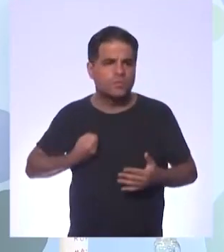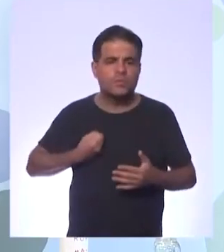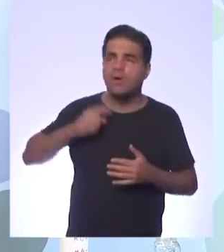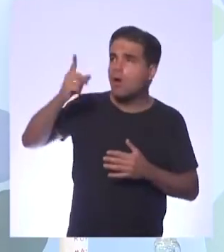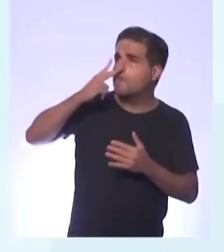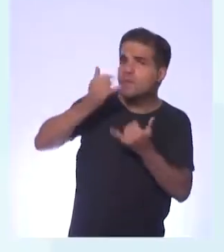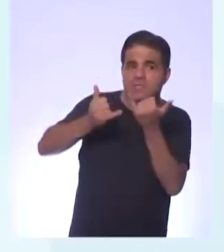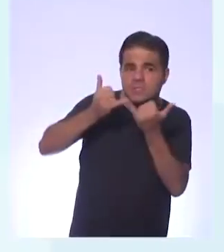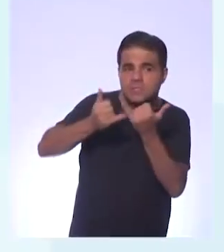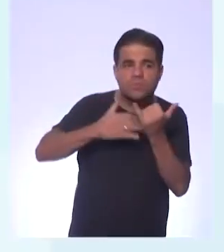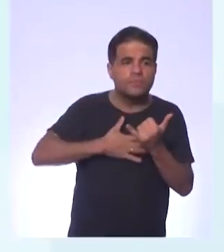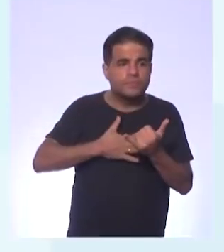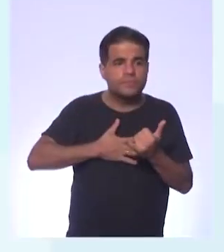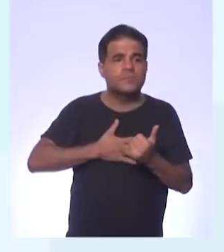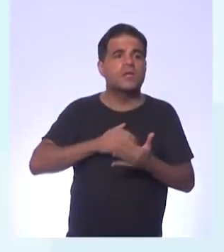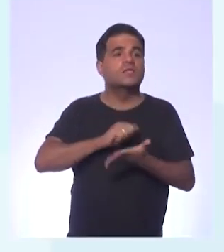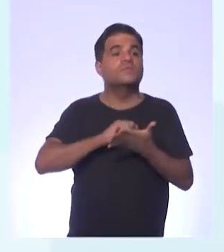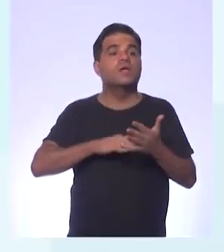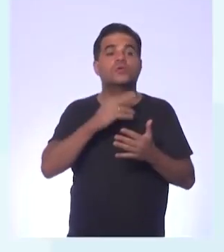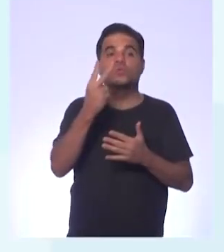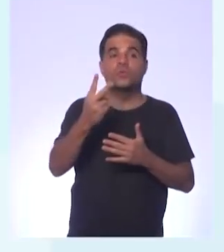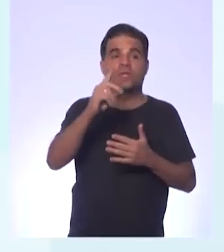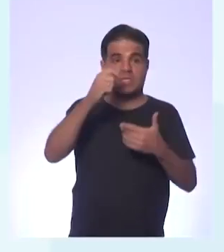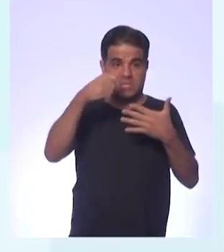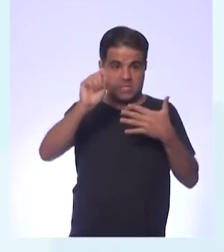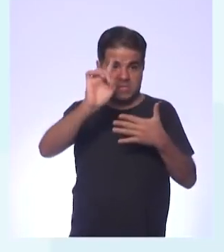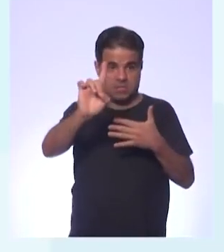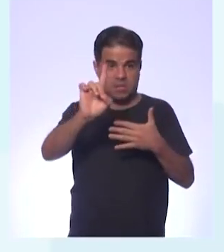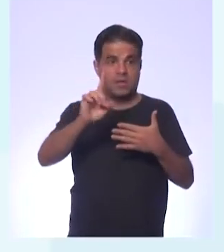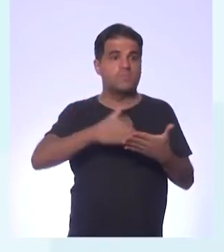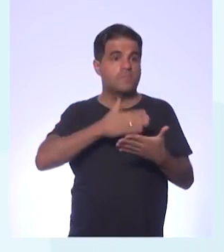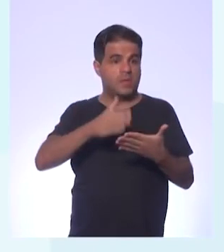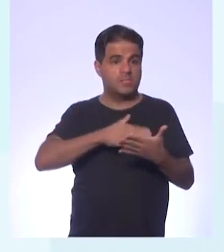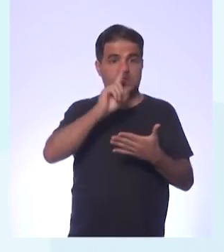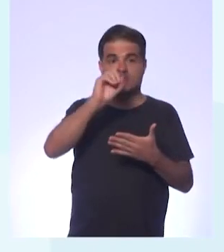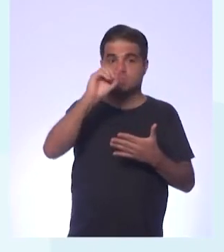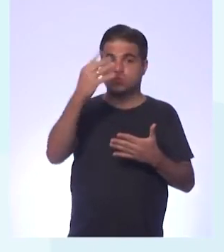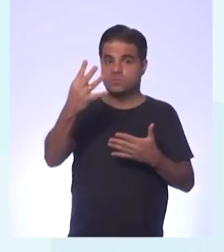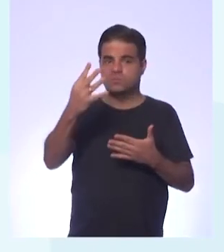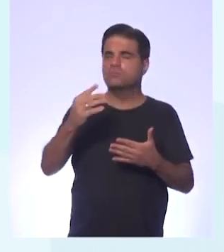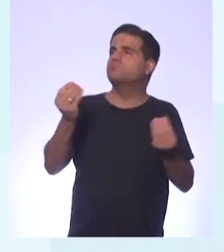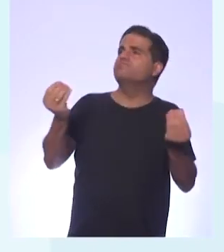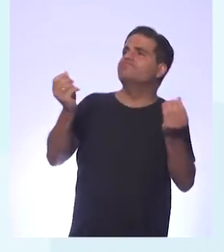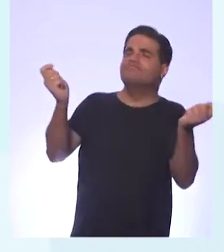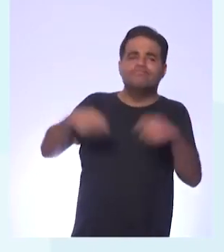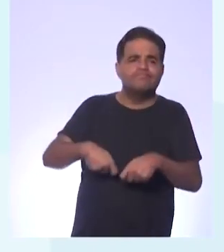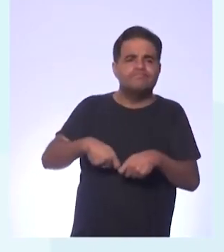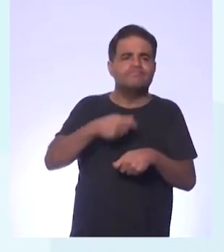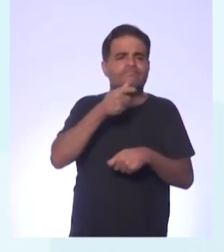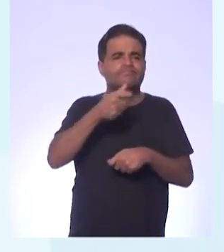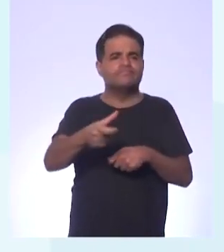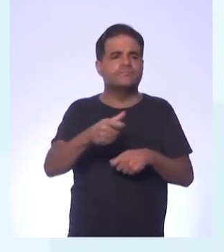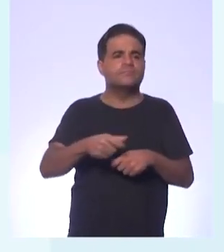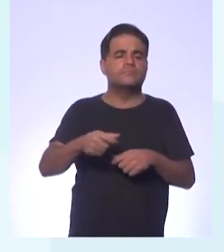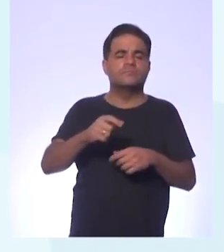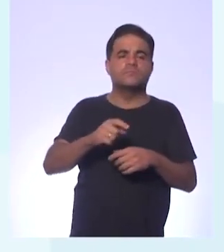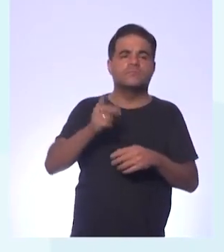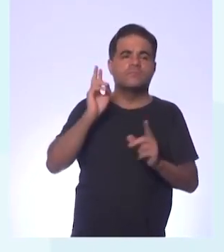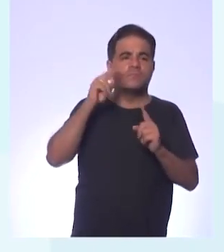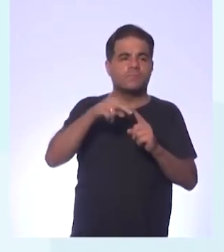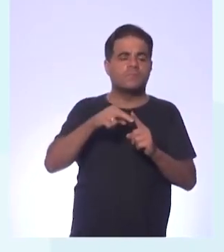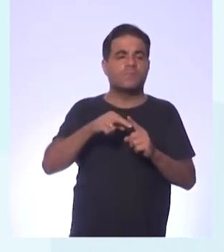parecida com a minha. Vamos lá. Atividade 2, item D, da página 104. O que você poderia afirmar sobre a razão para